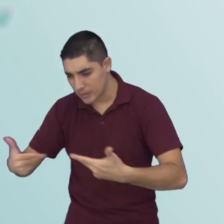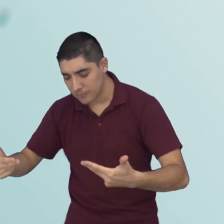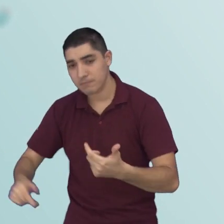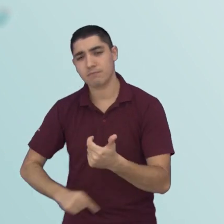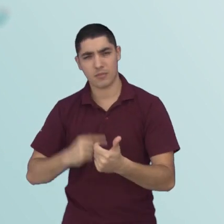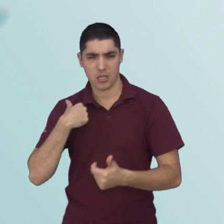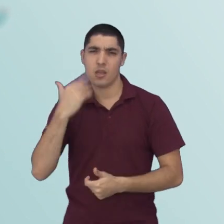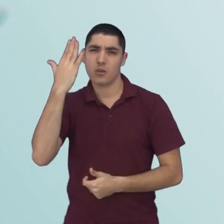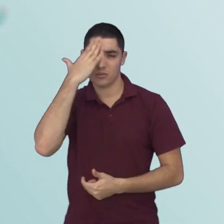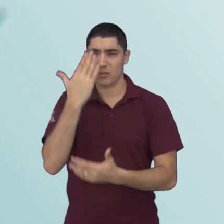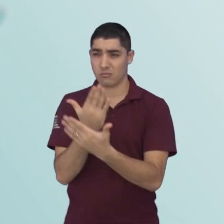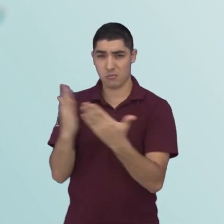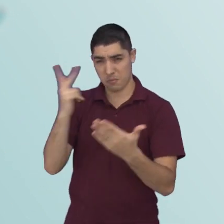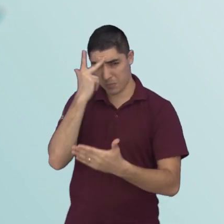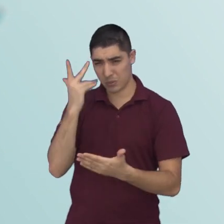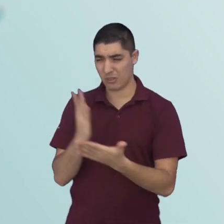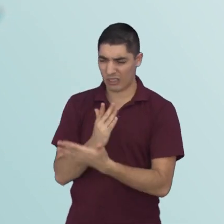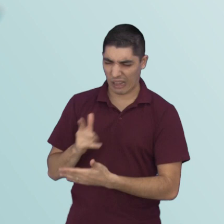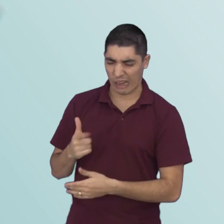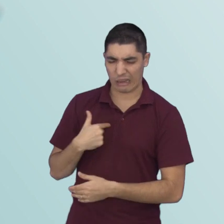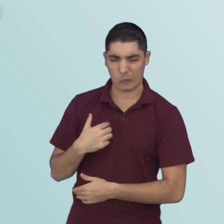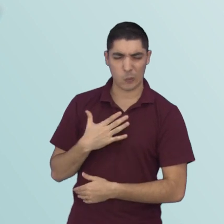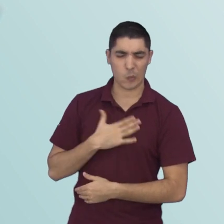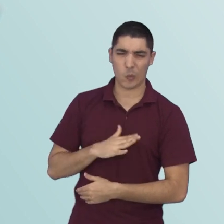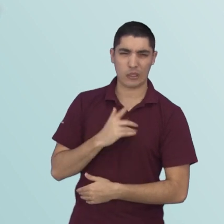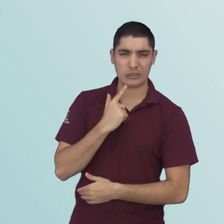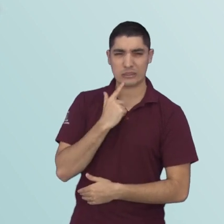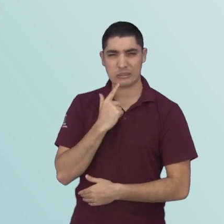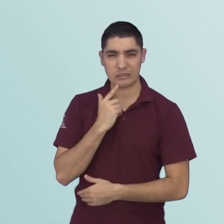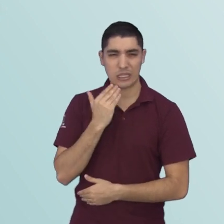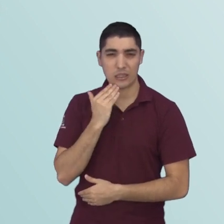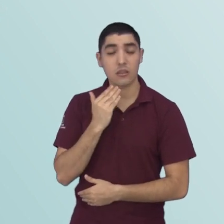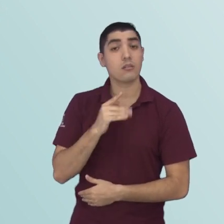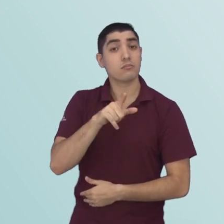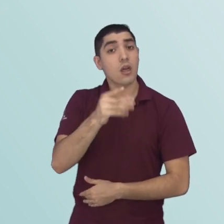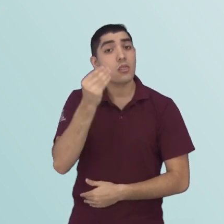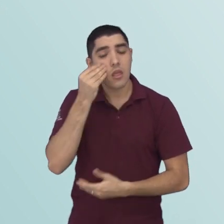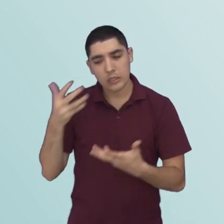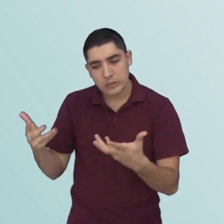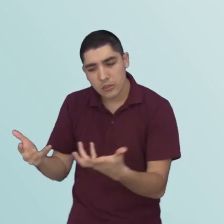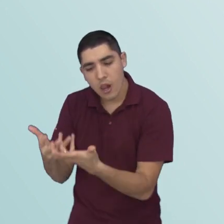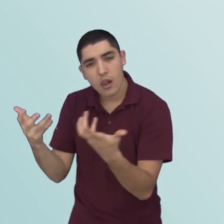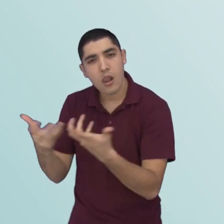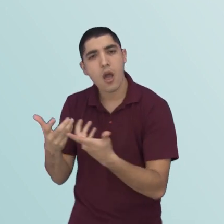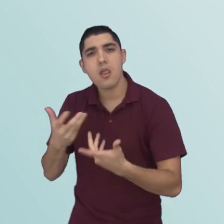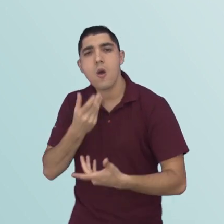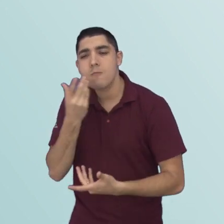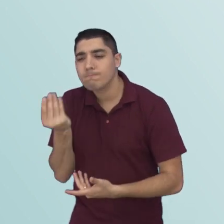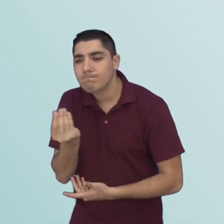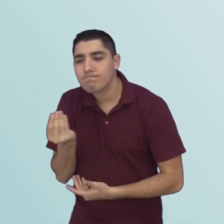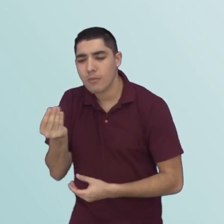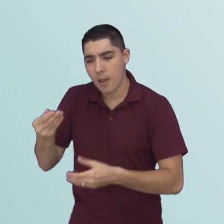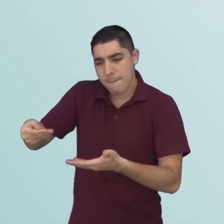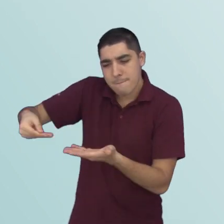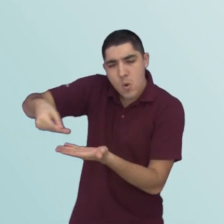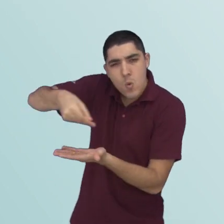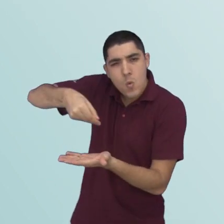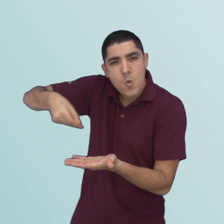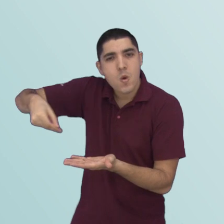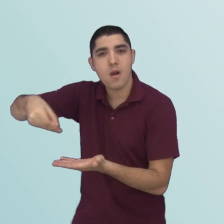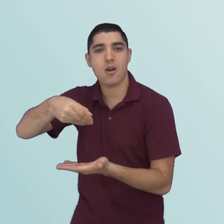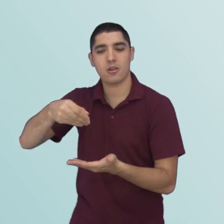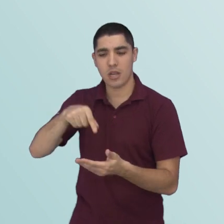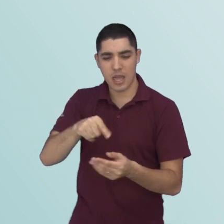frutas eu sei que muita gente torce o nariz busque receitas faça saladas saborosas coloque molhos